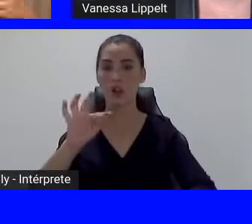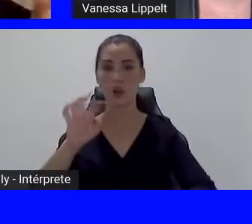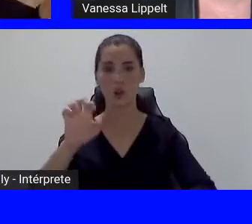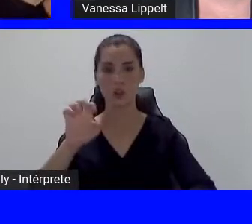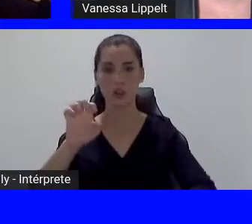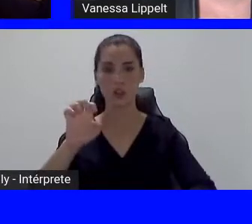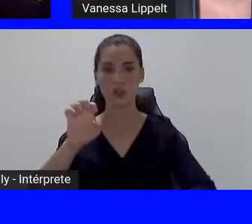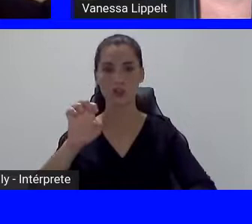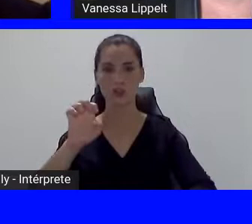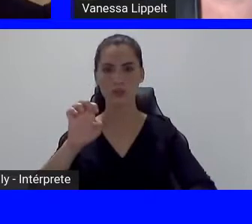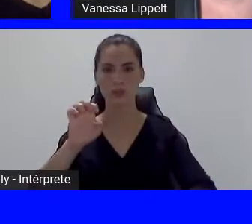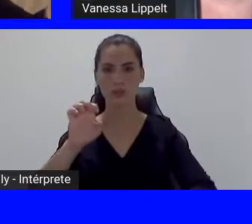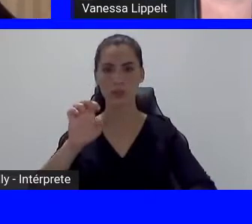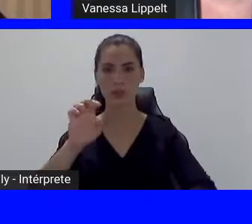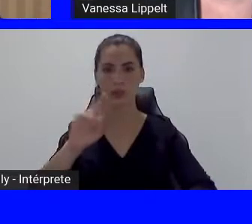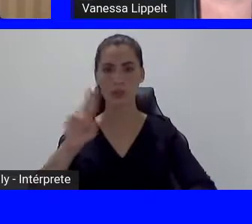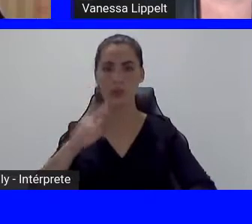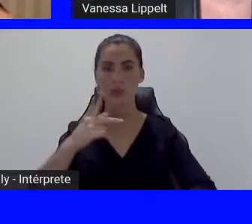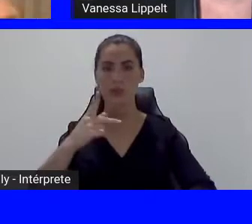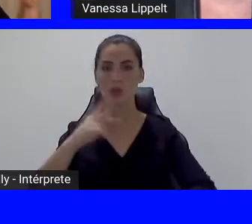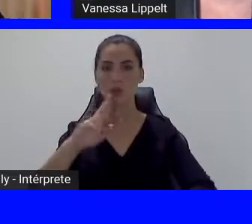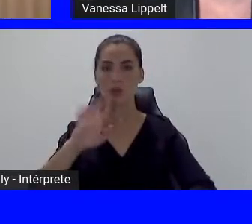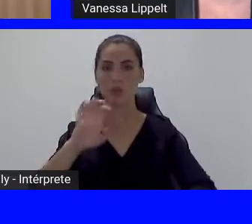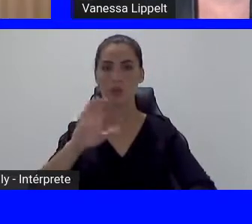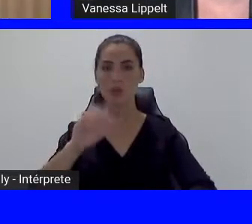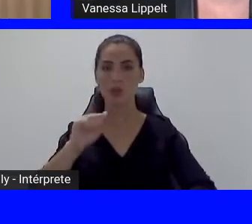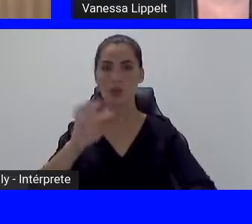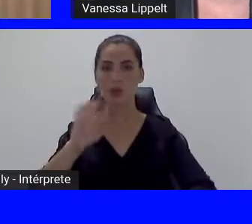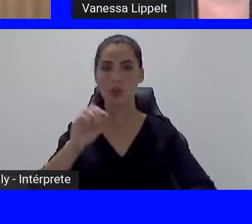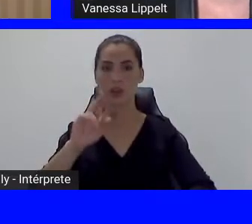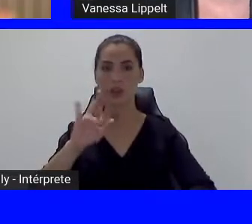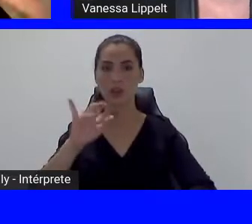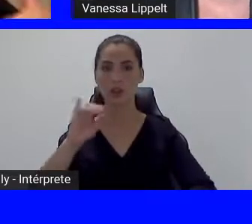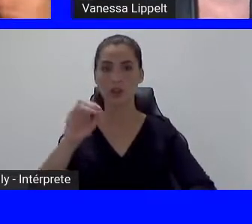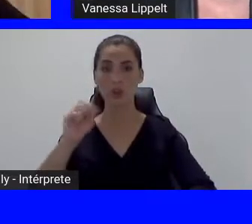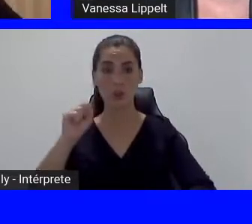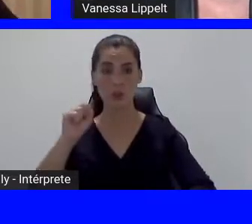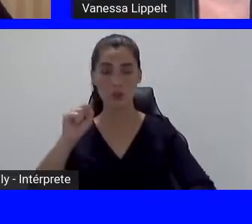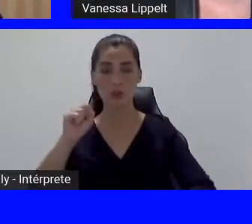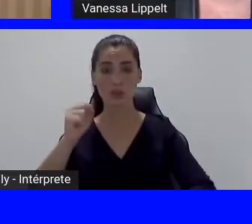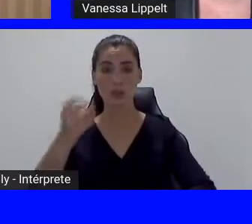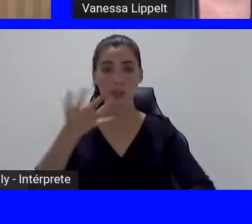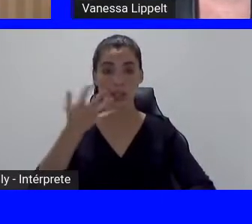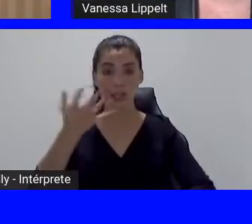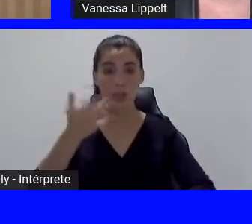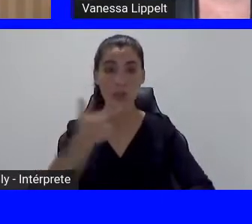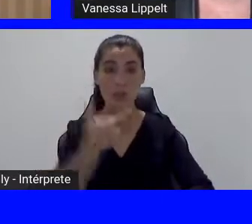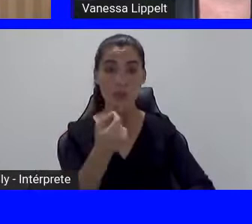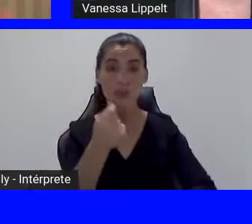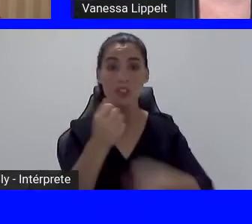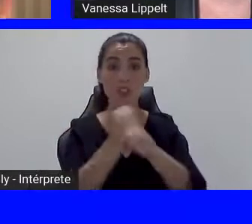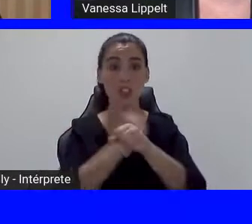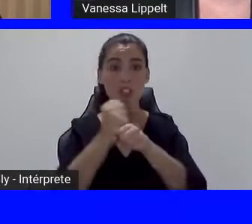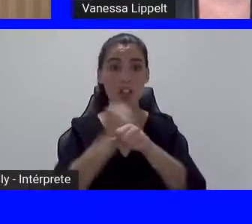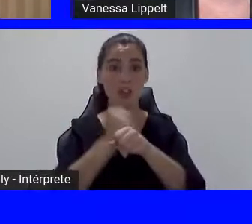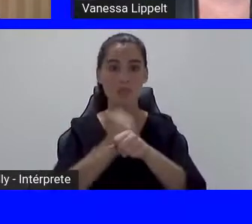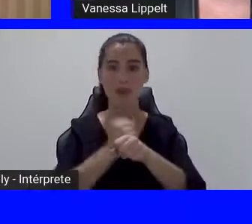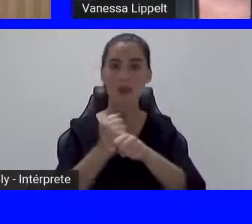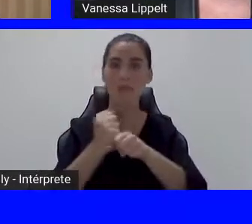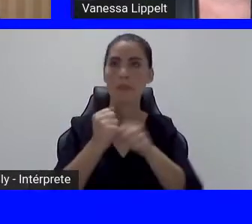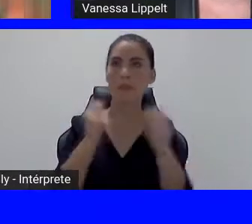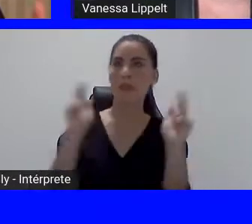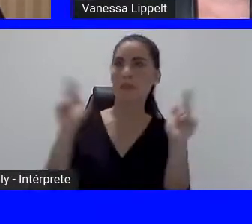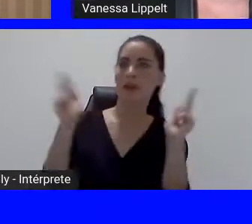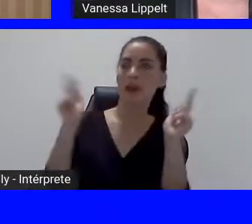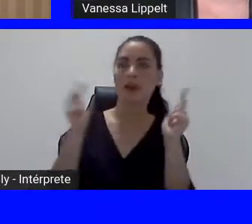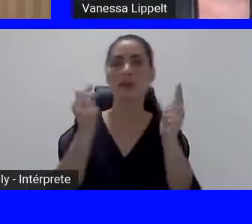para 10 anos, mas queriam estender o calote por 20 anos no Brasil para fazer farra com o orçamento. E nós tivemos que votar